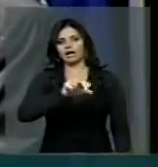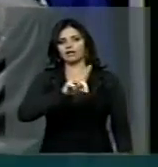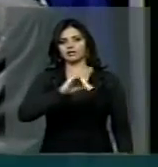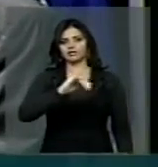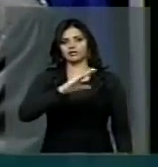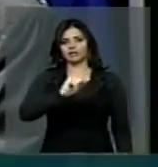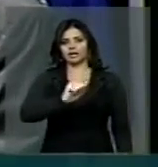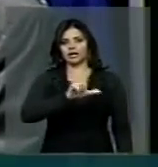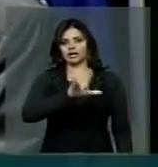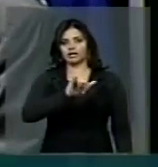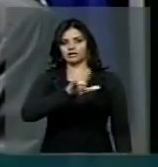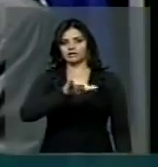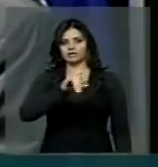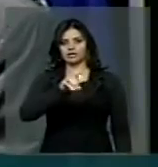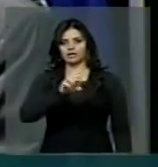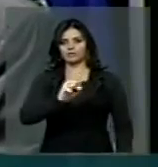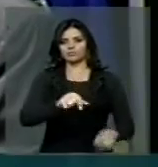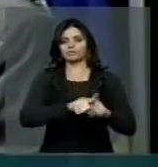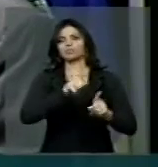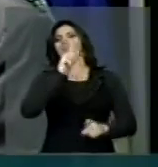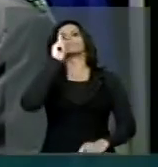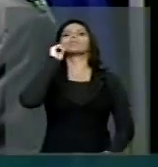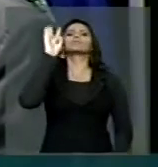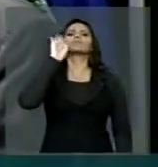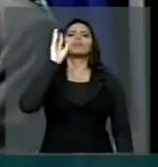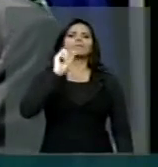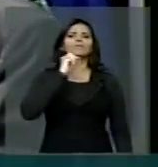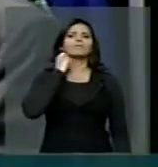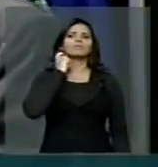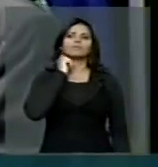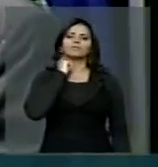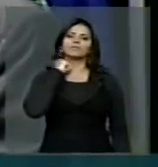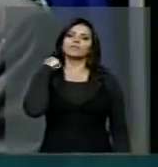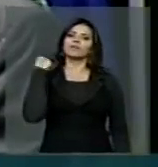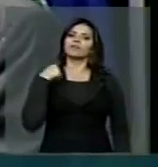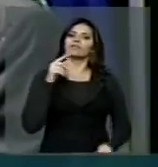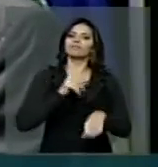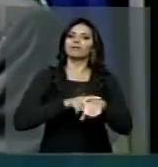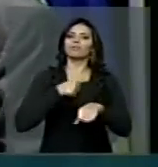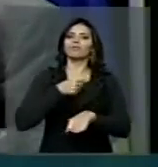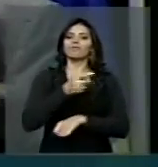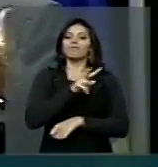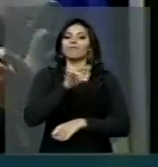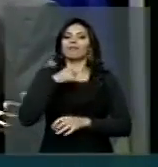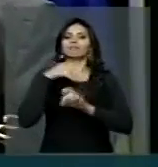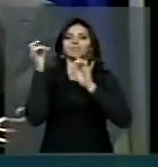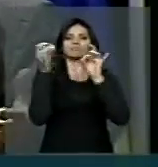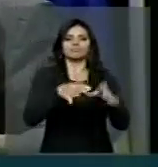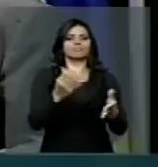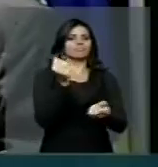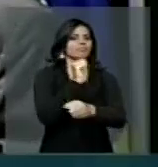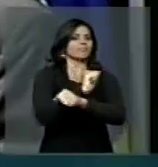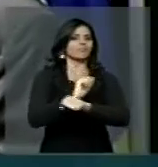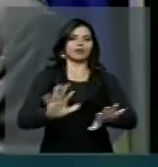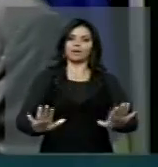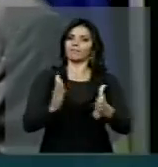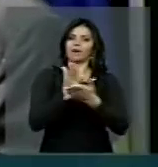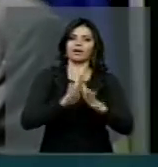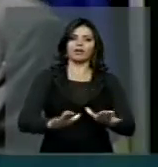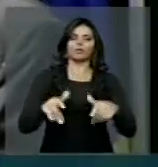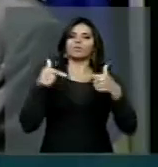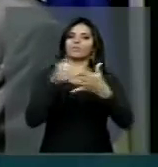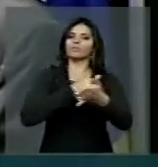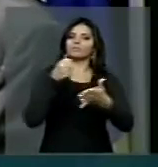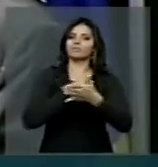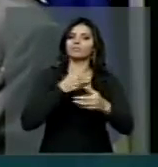radicalizados, imaginaram que era tempo de desistir desse tipo de luta. Foi